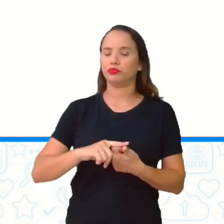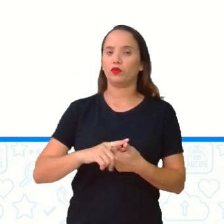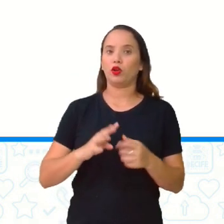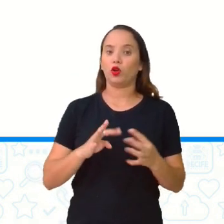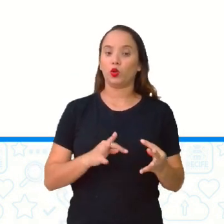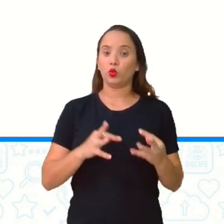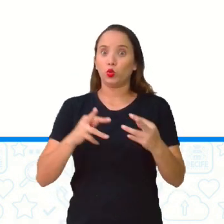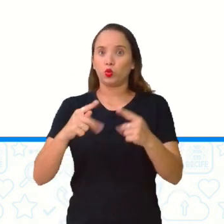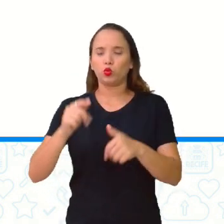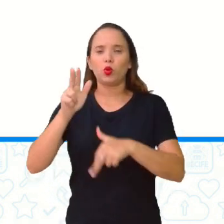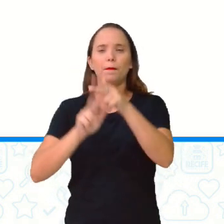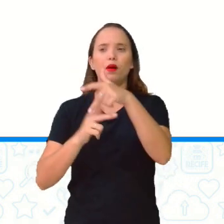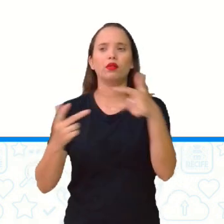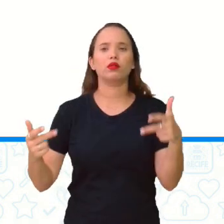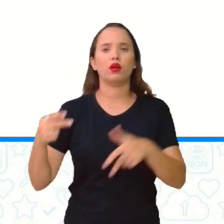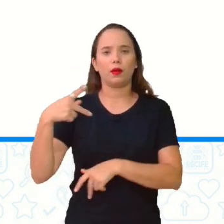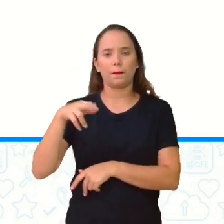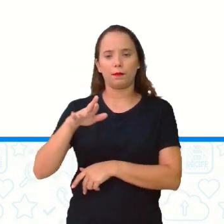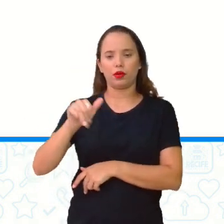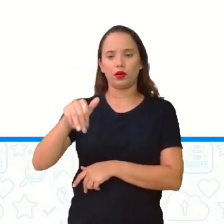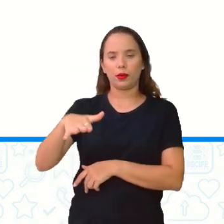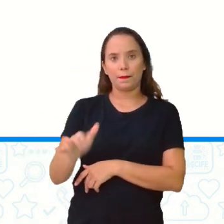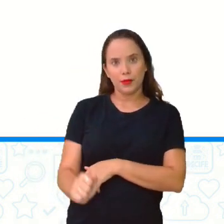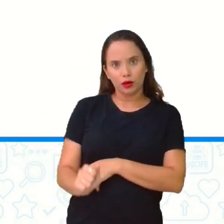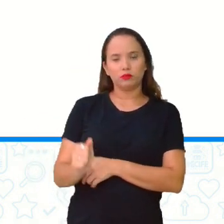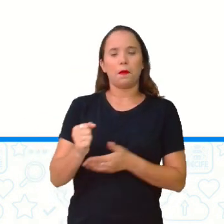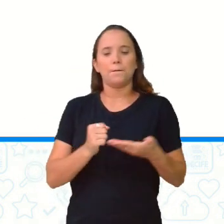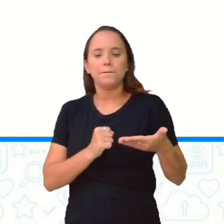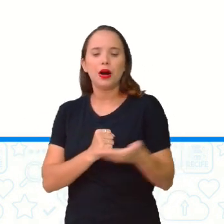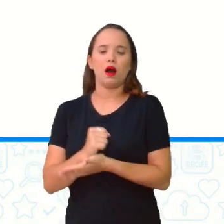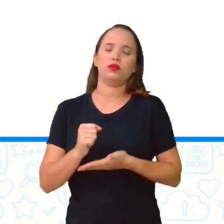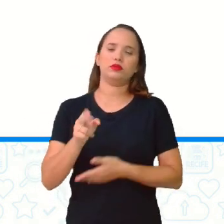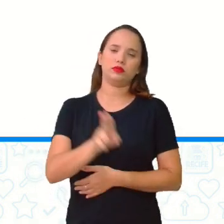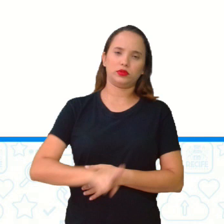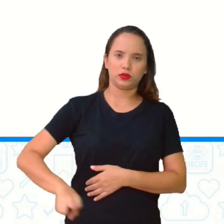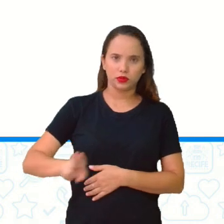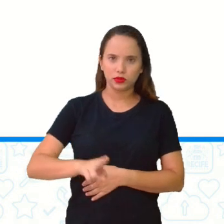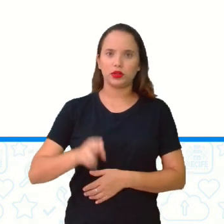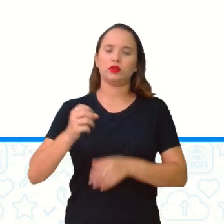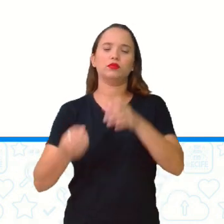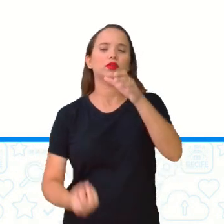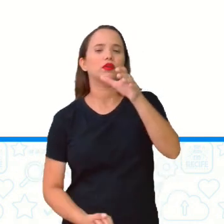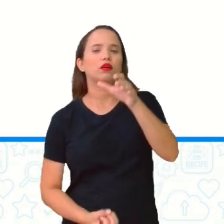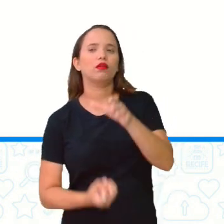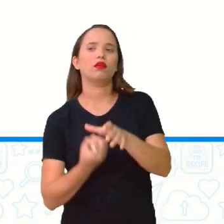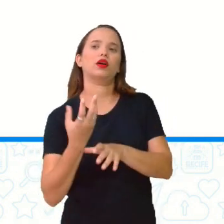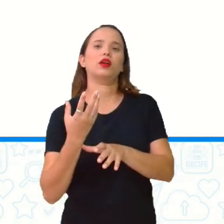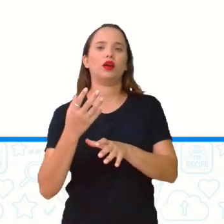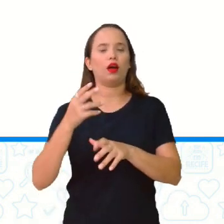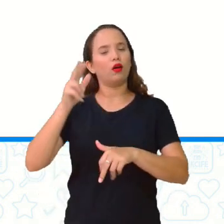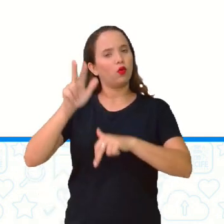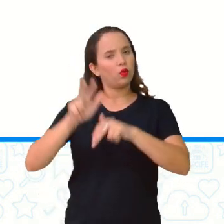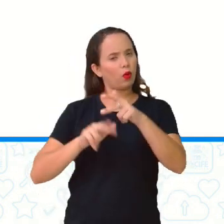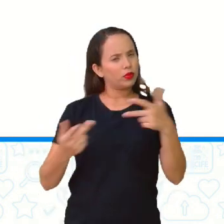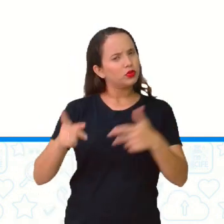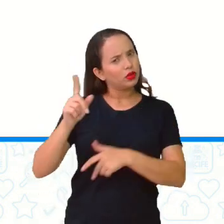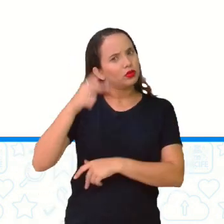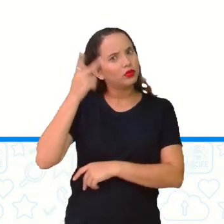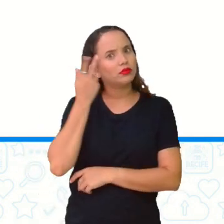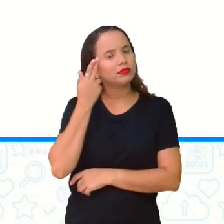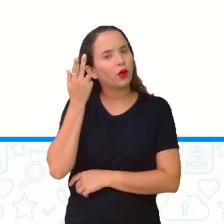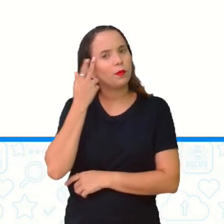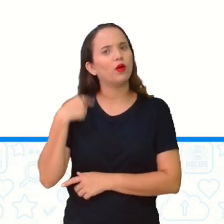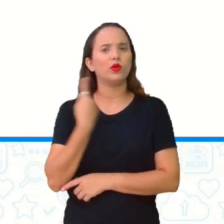são matérias-primas utilizadas para justamente produzir esse objeto que é tão comum,